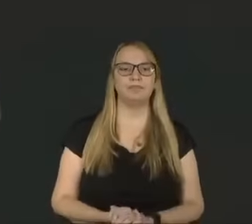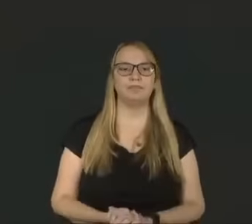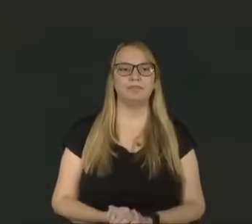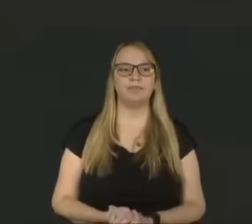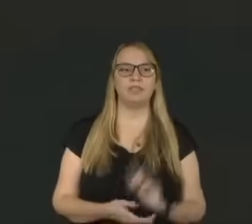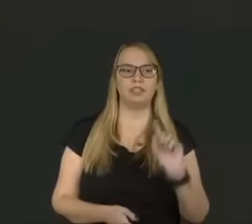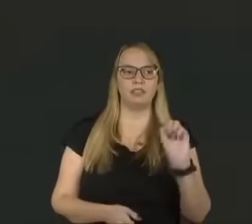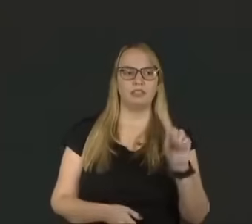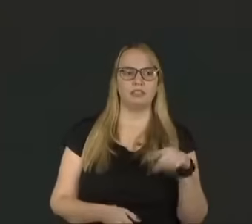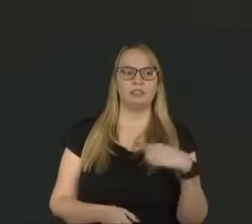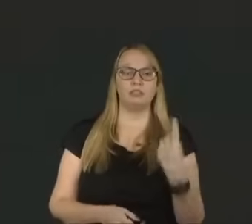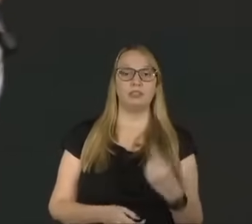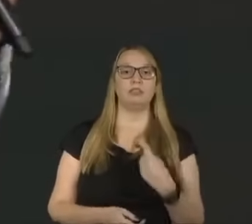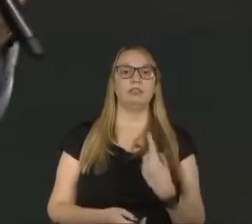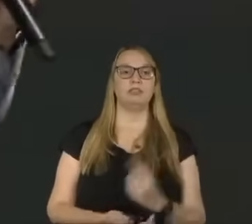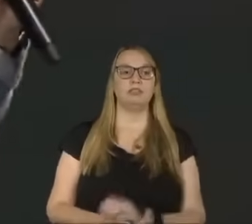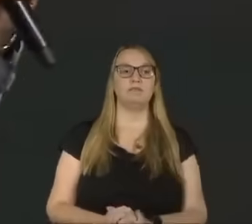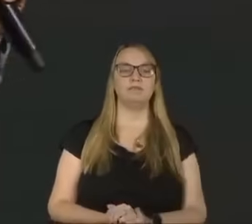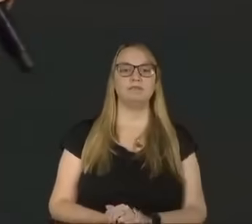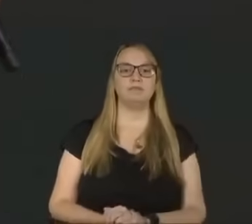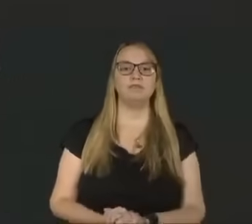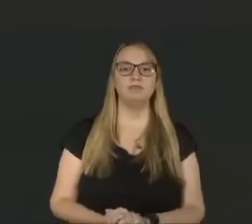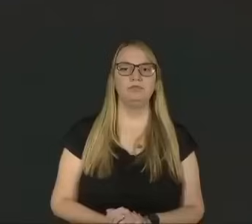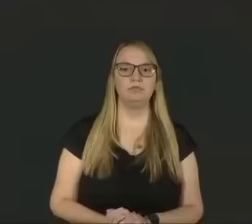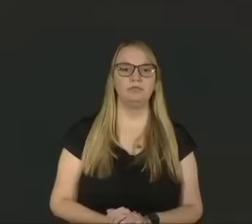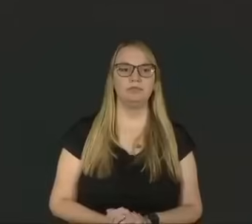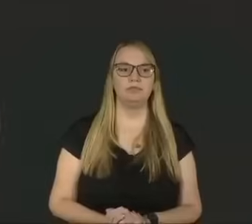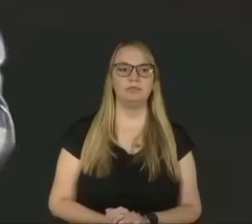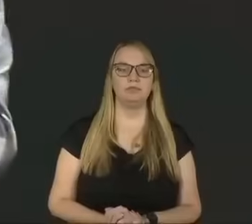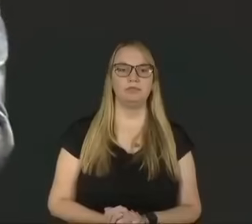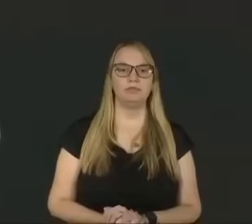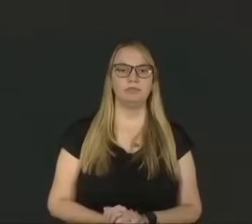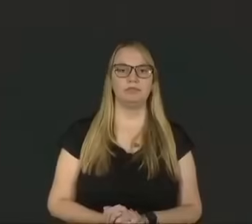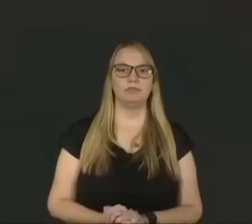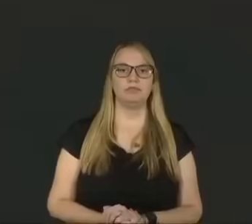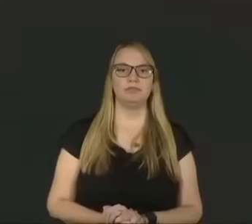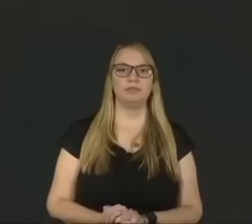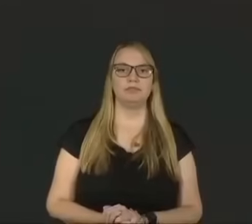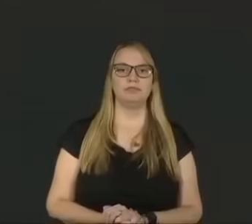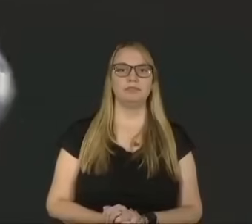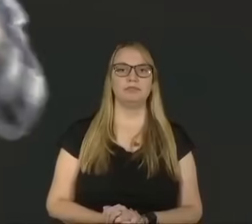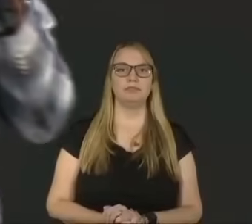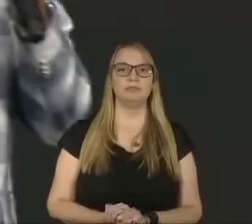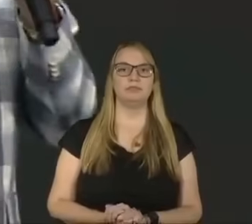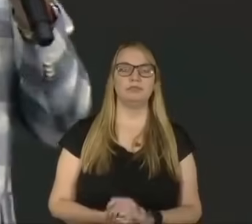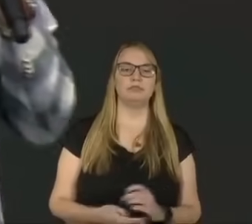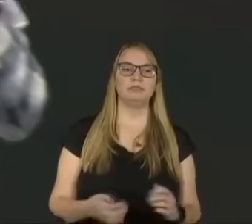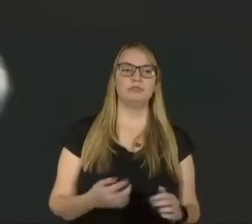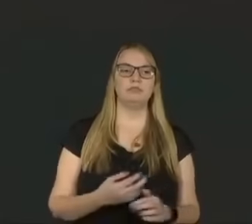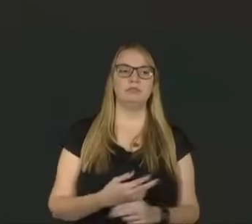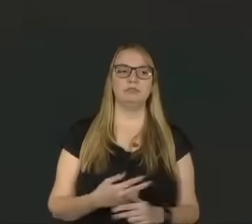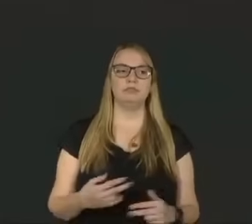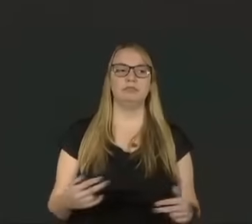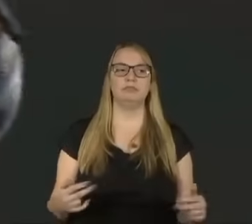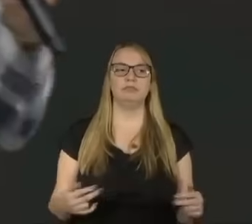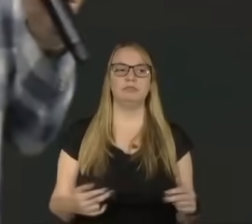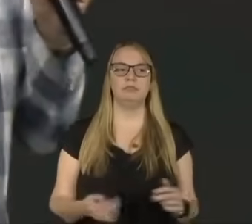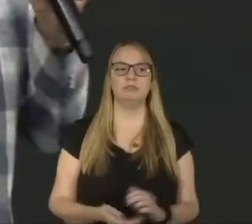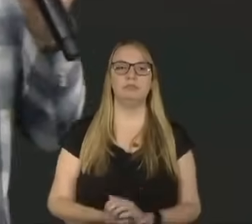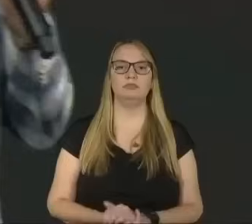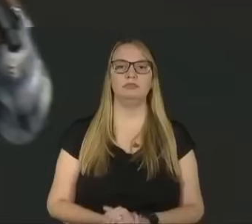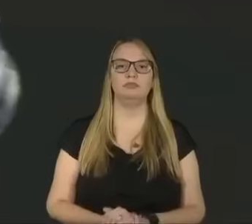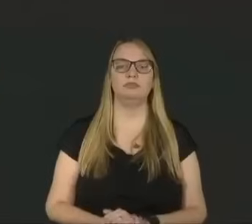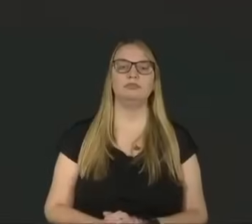o que nós somos H é um conjunto de dados que vão